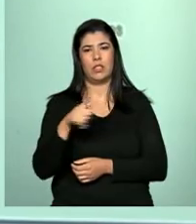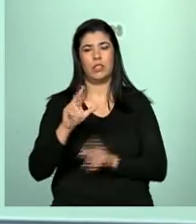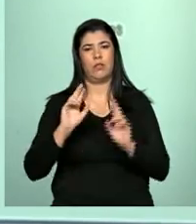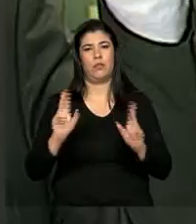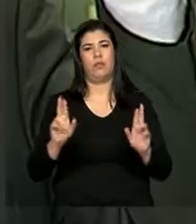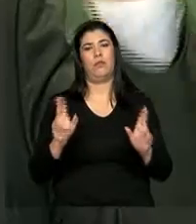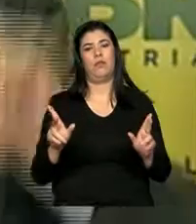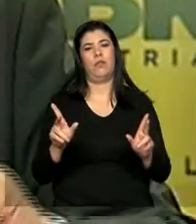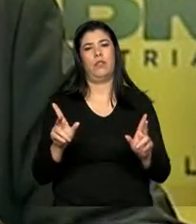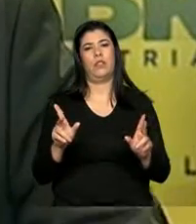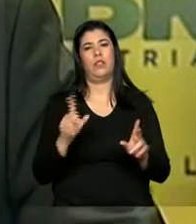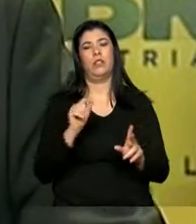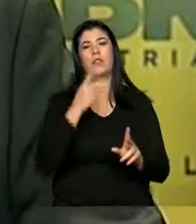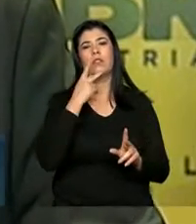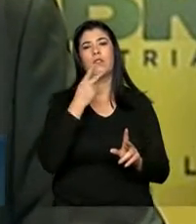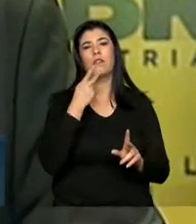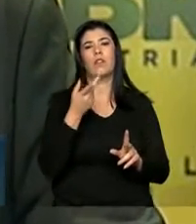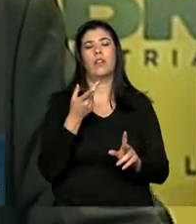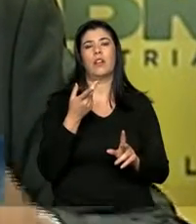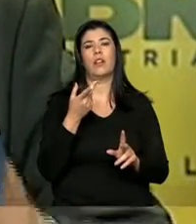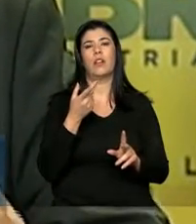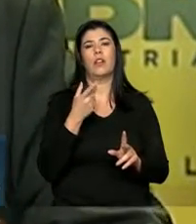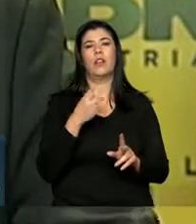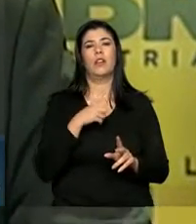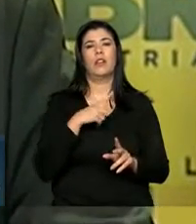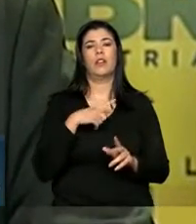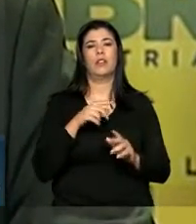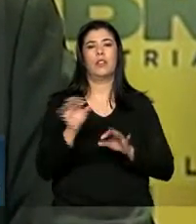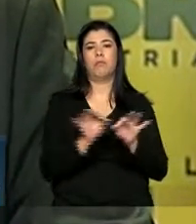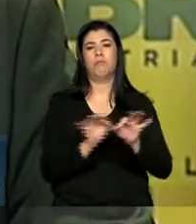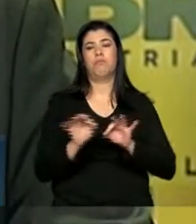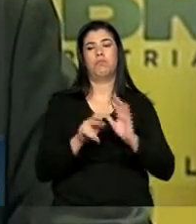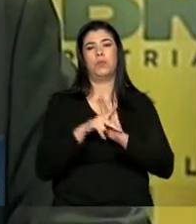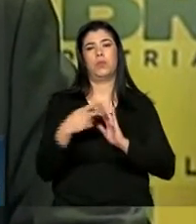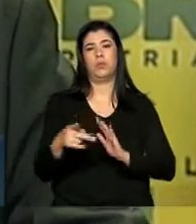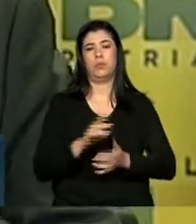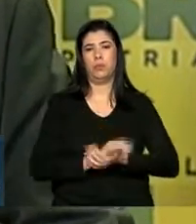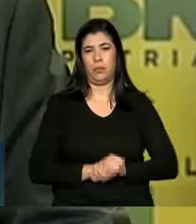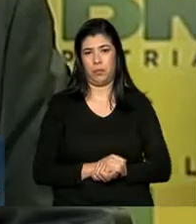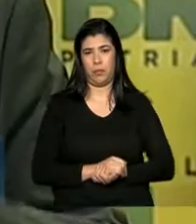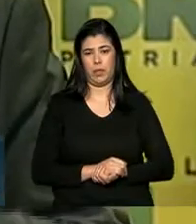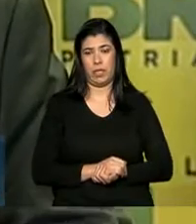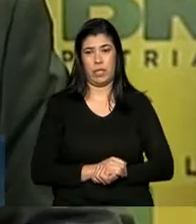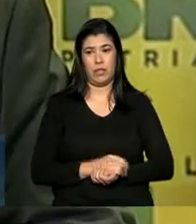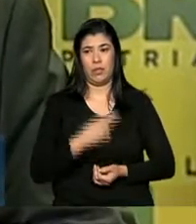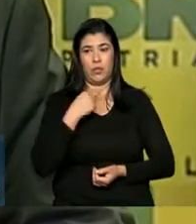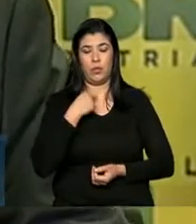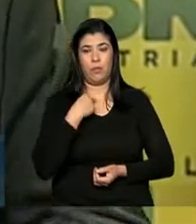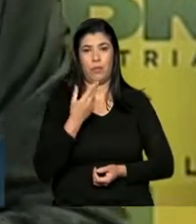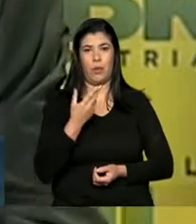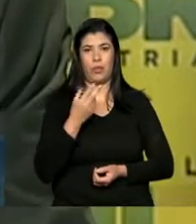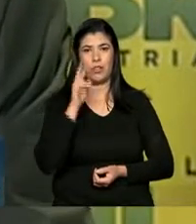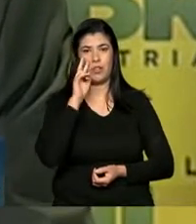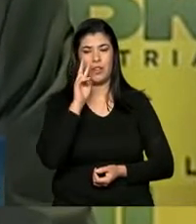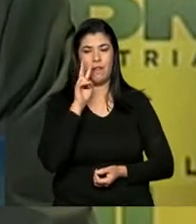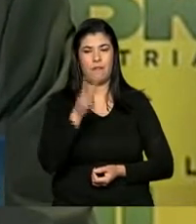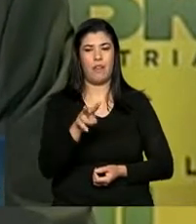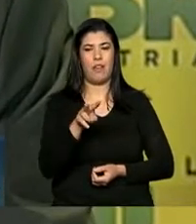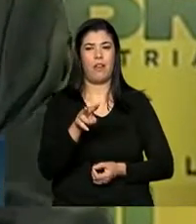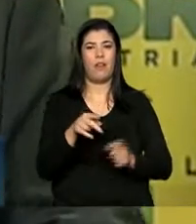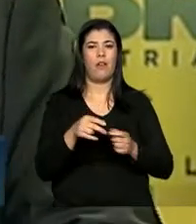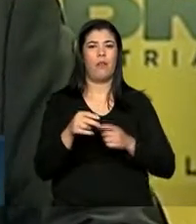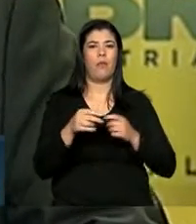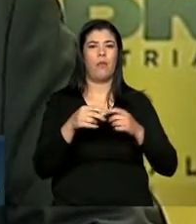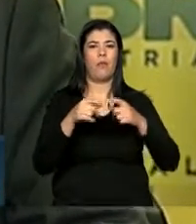estão dentro do que ela vai chamar do nosso projeto. Então, não olhar o porte também é deixar de